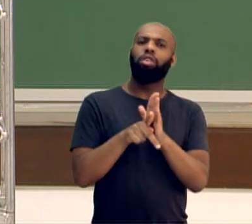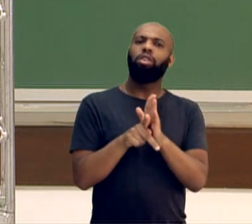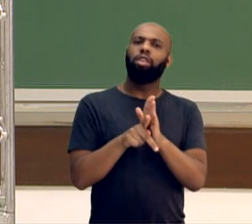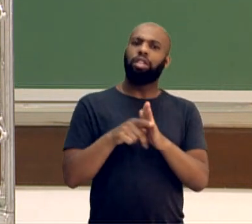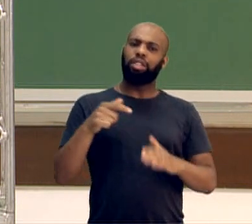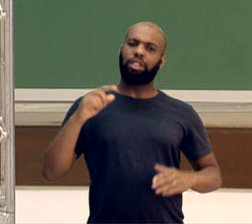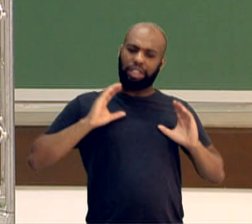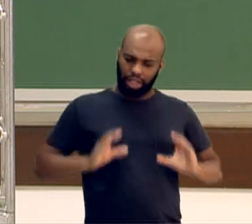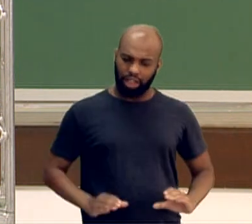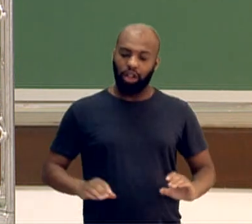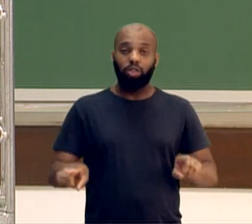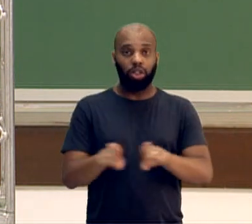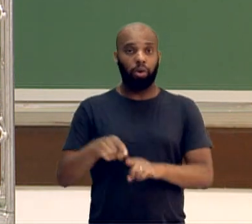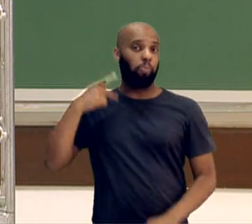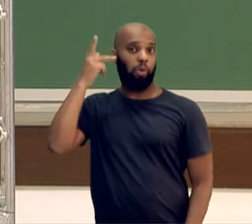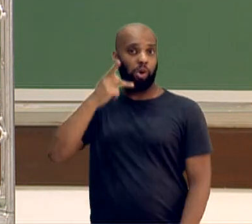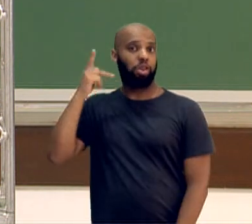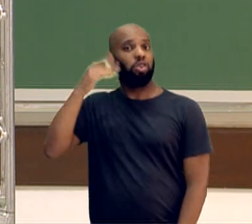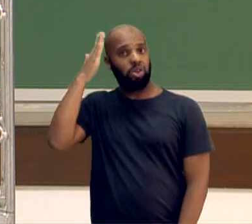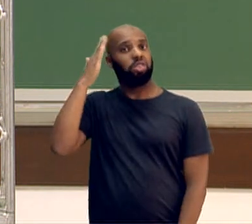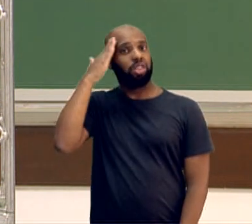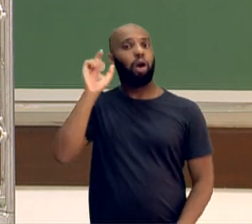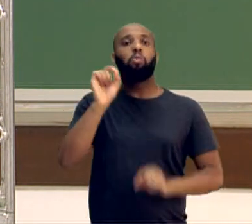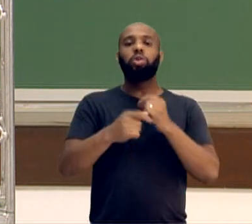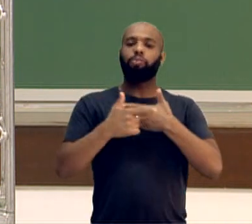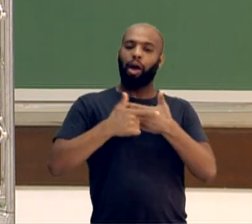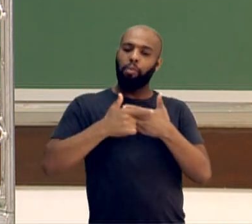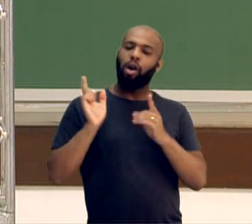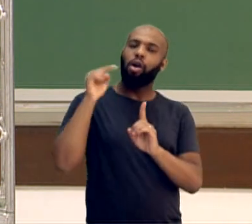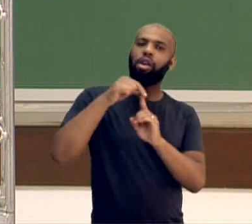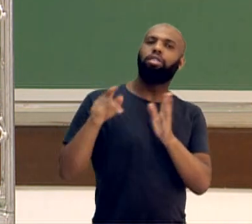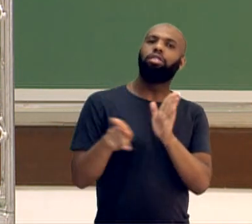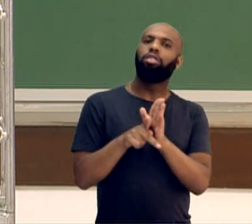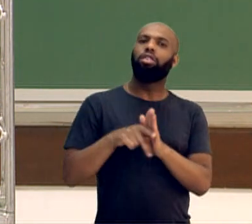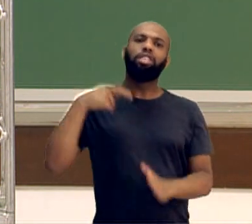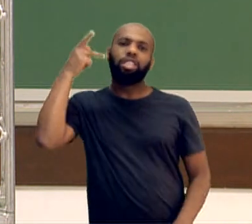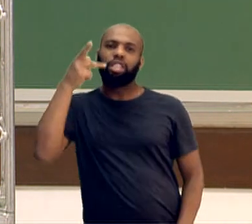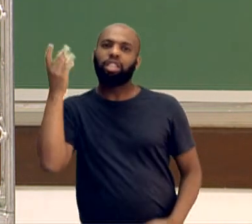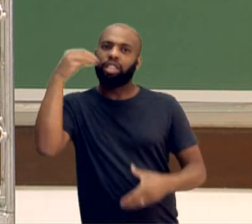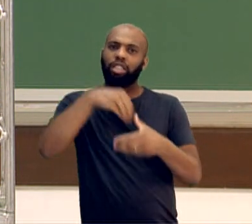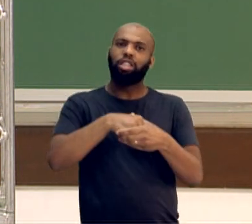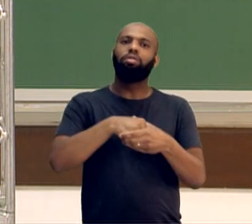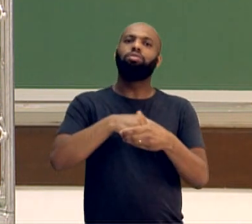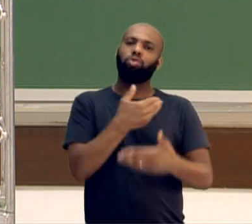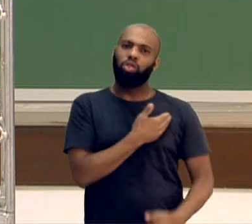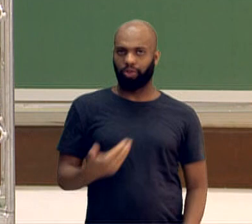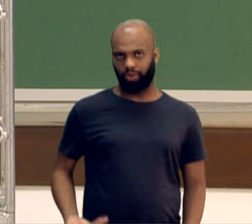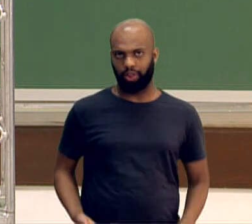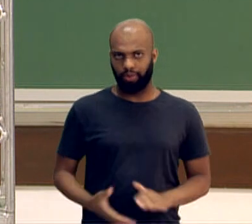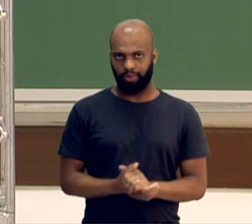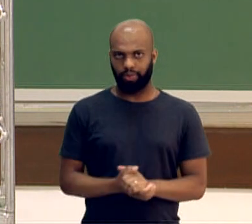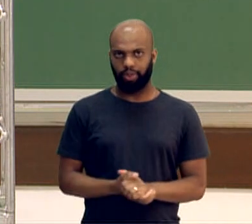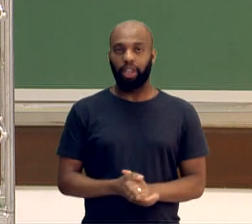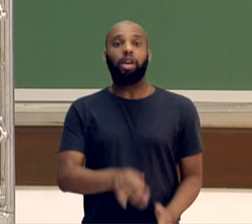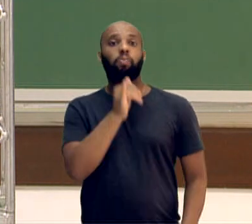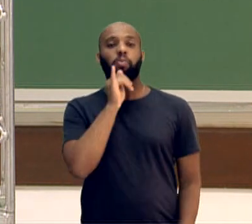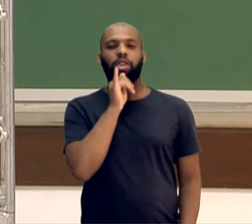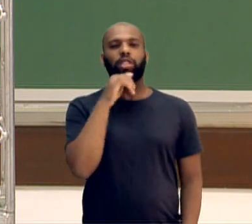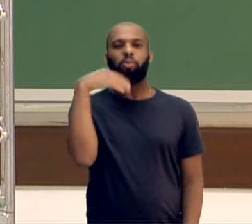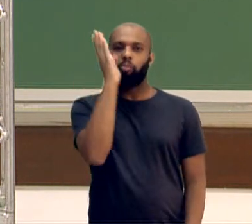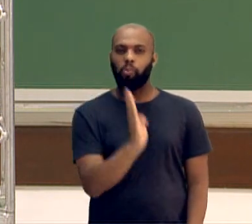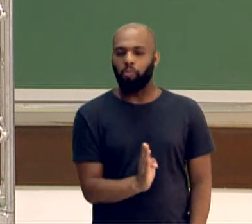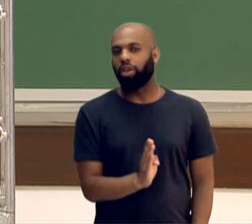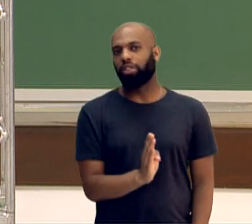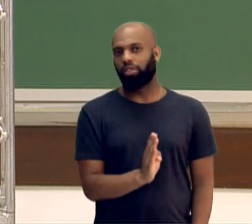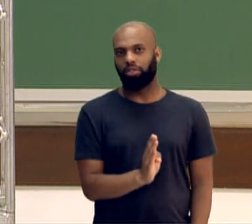papel. Então, é um Estado que, ao longo dos anos, sempre manteve a mesma terminologia. Se pega o Brasil, por exemplo, no